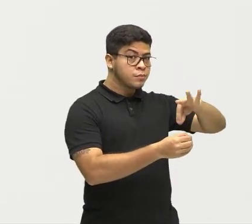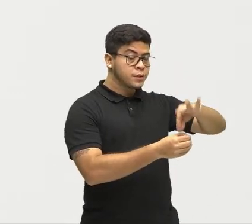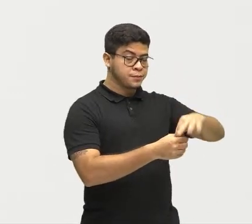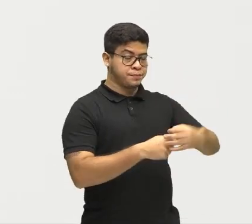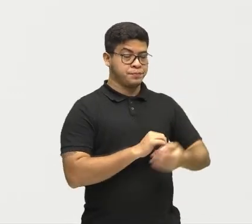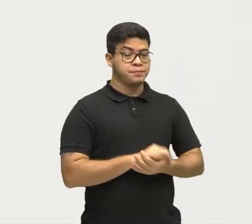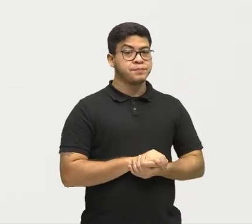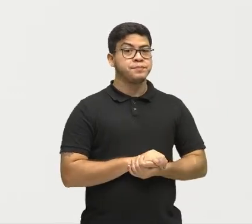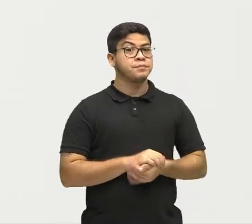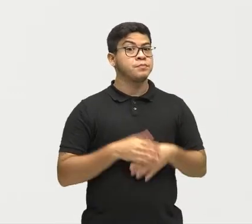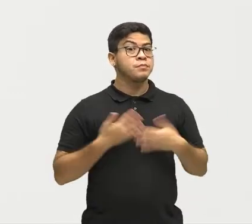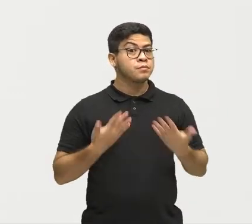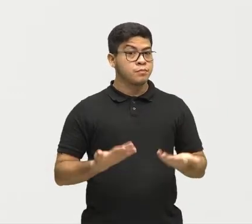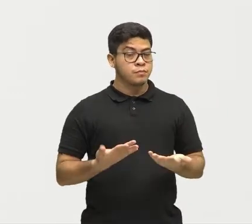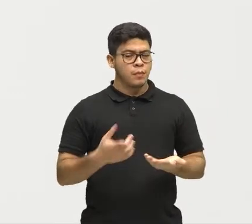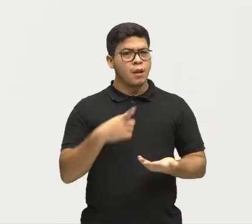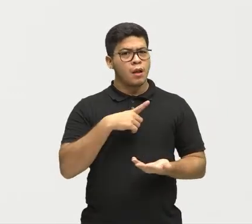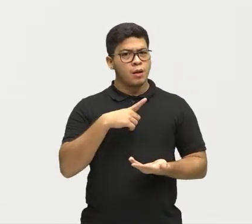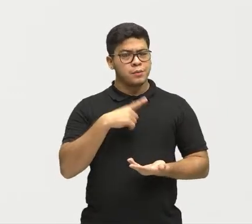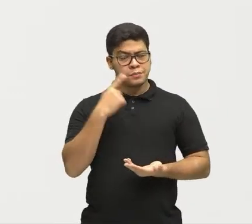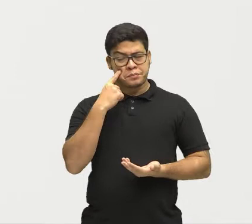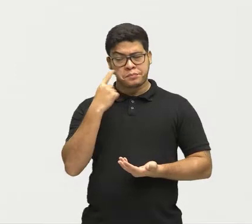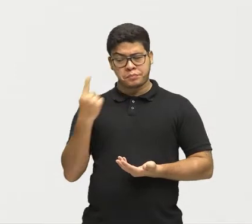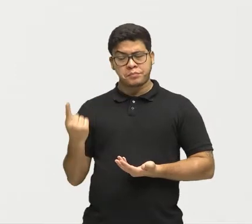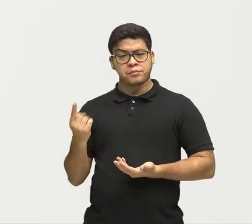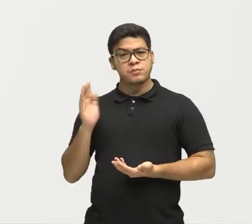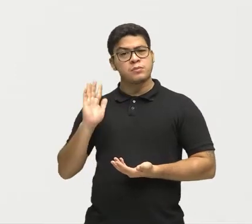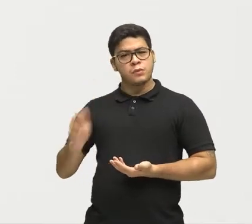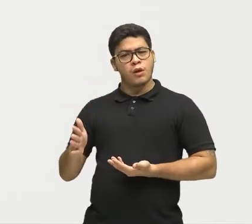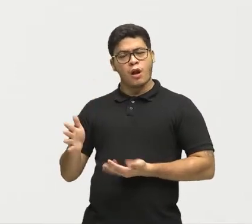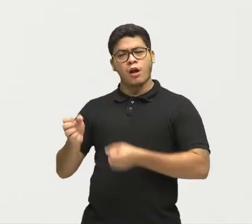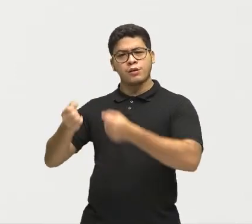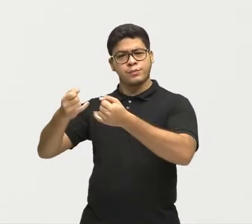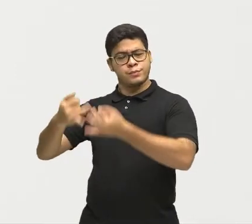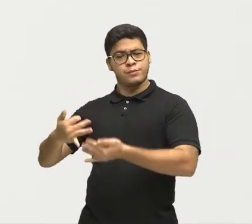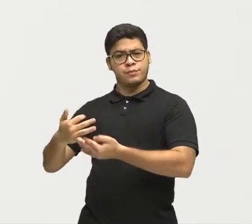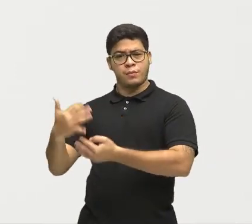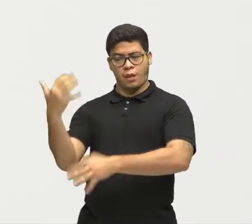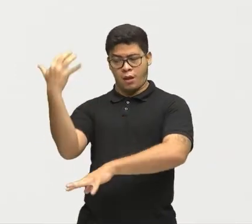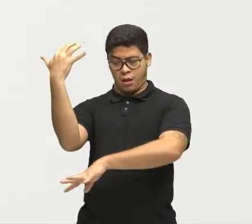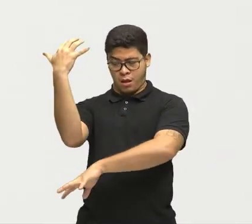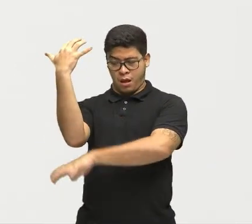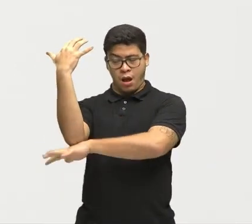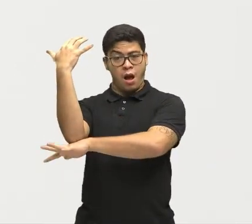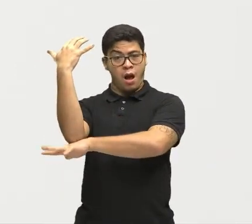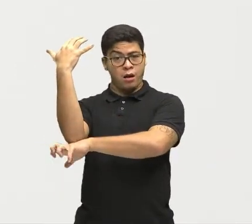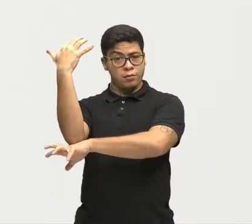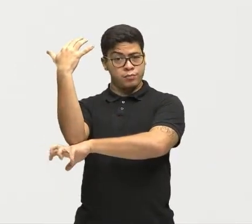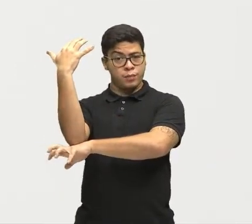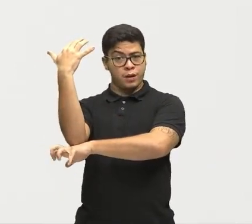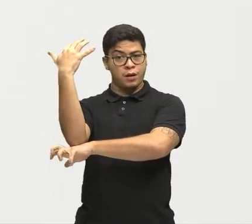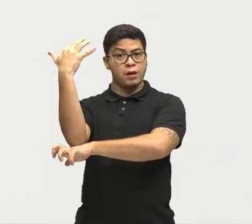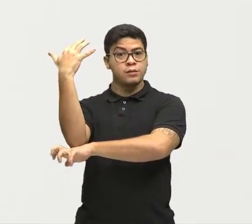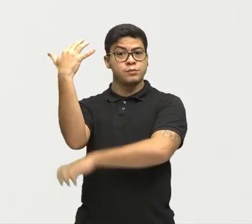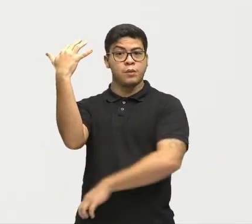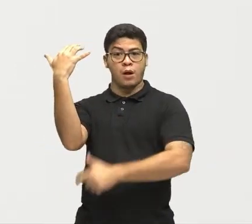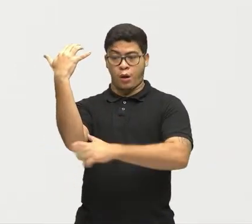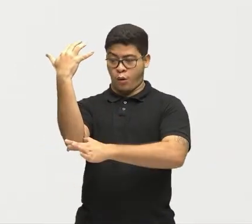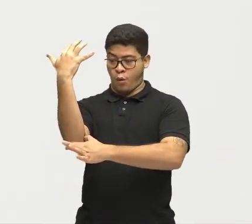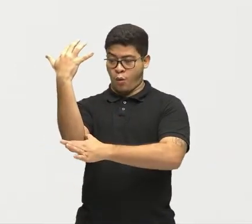como os órgãos vegetativos. E órgãos reprodutivos, nós vamos ter o quê? Flor,